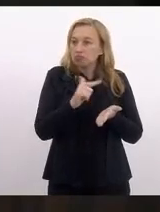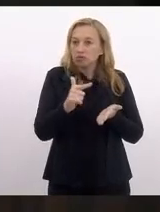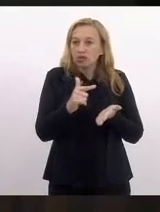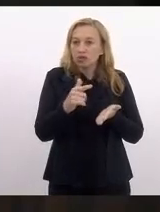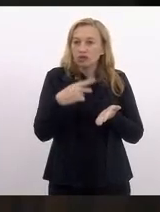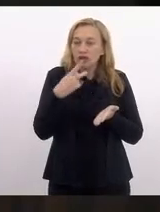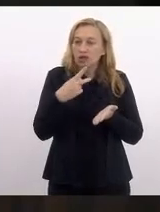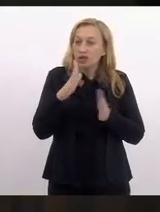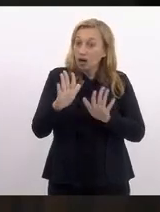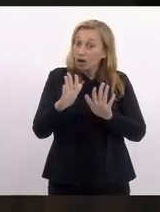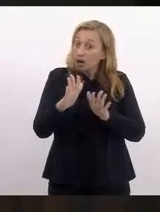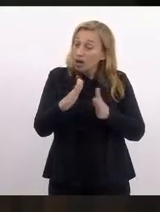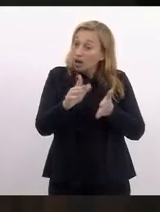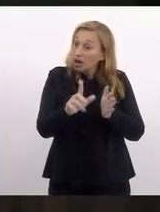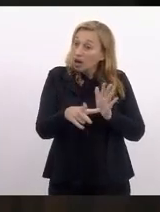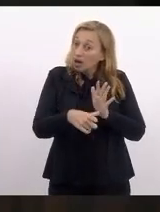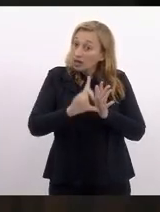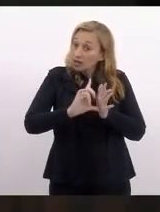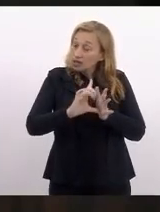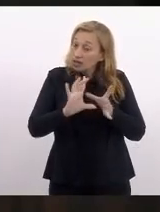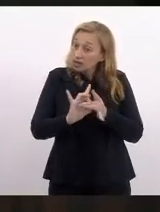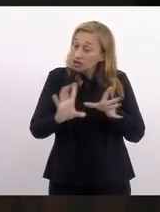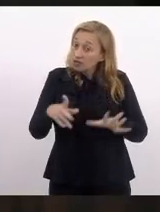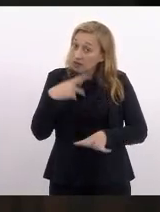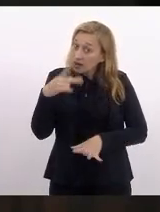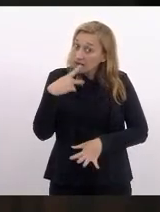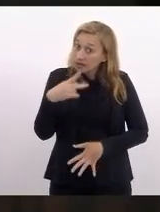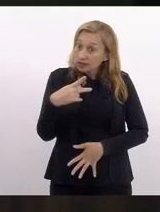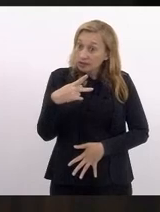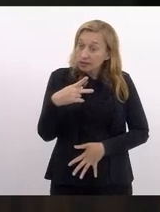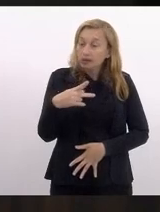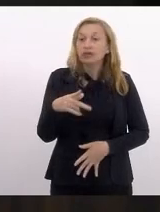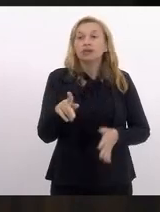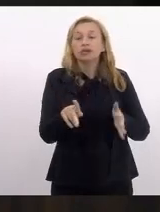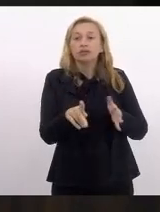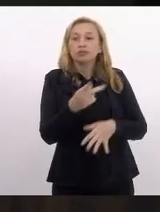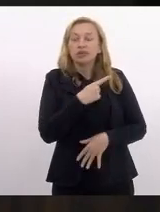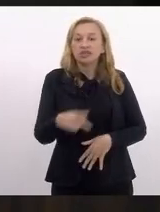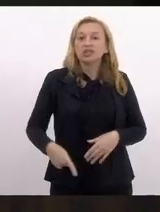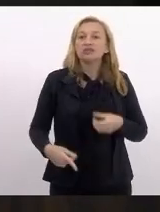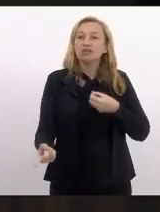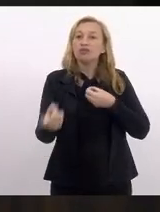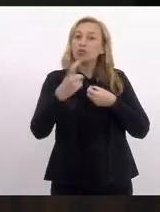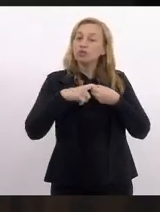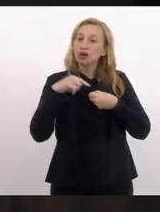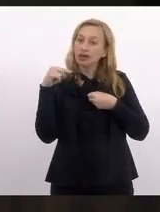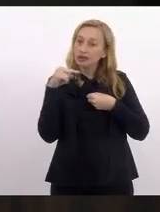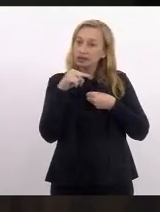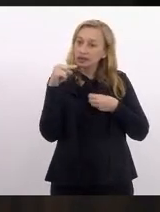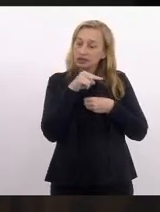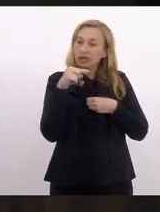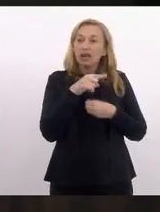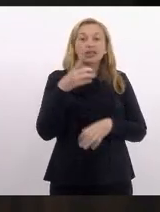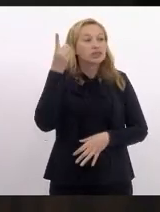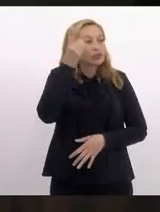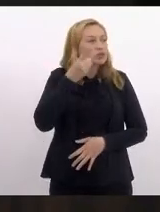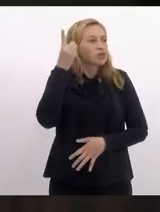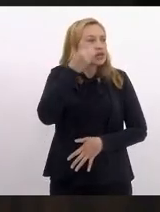parecia a presença antes de passar a palavra a presidência vai voltar aqui Deputado